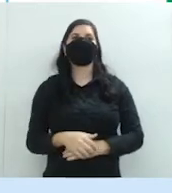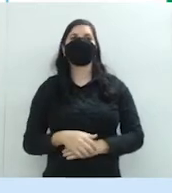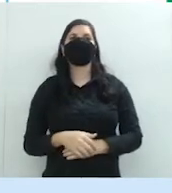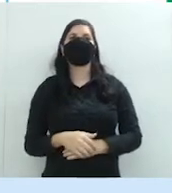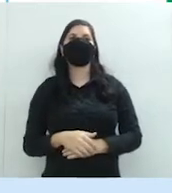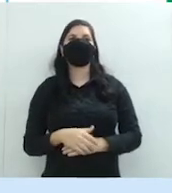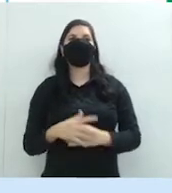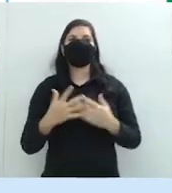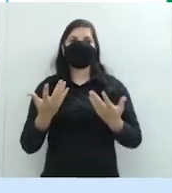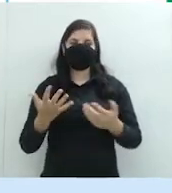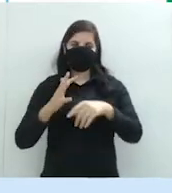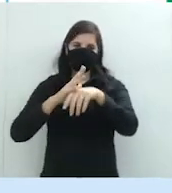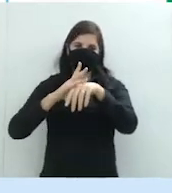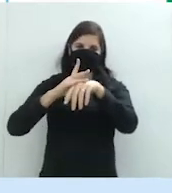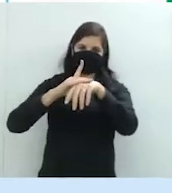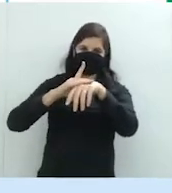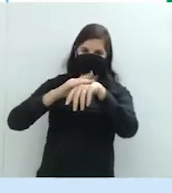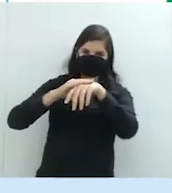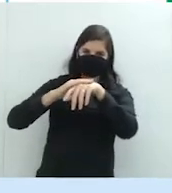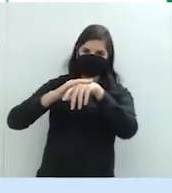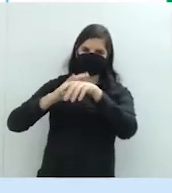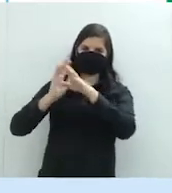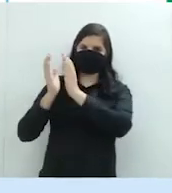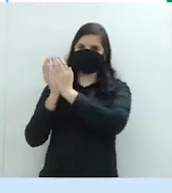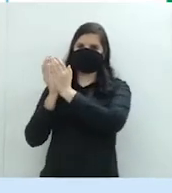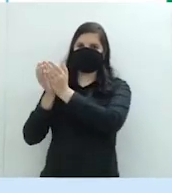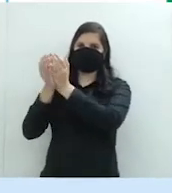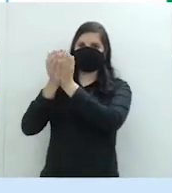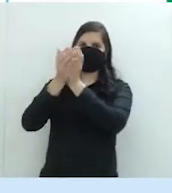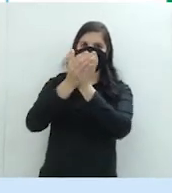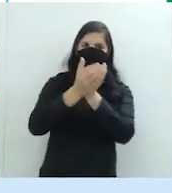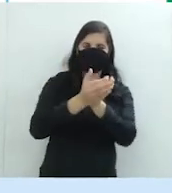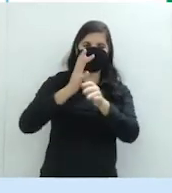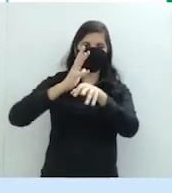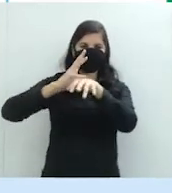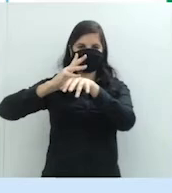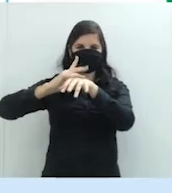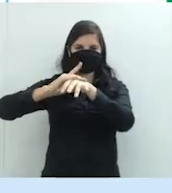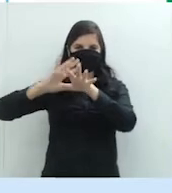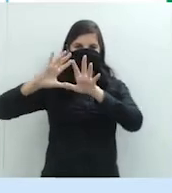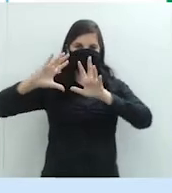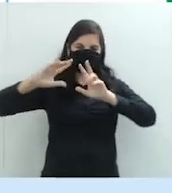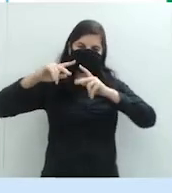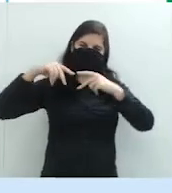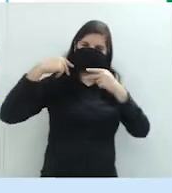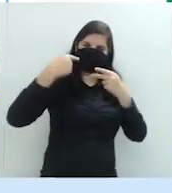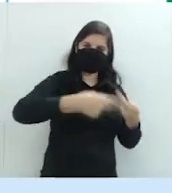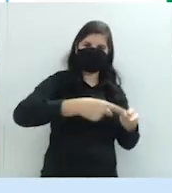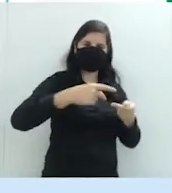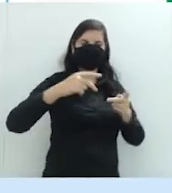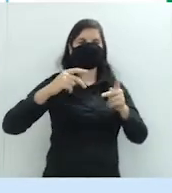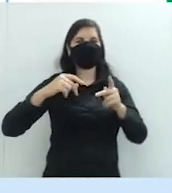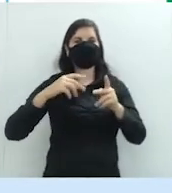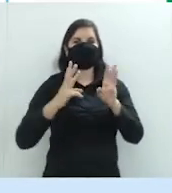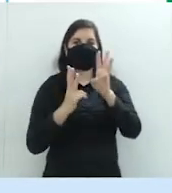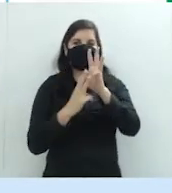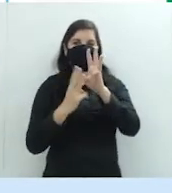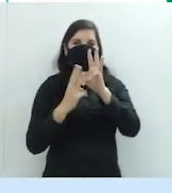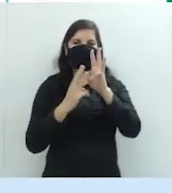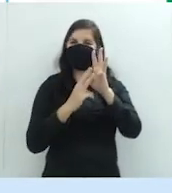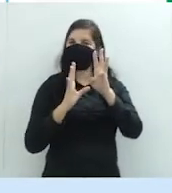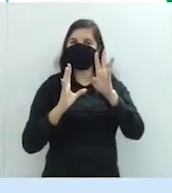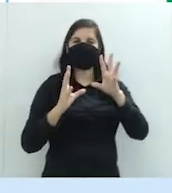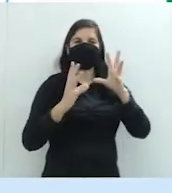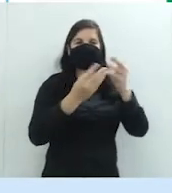Então, com as doenças, né, trazidas pelos europeus, muitos indígenas foram